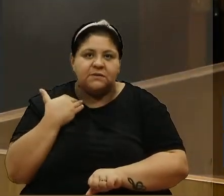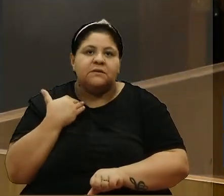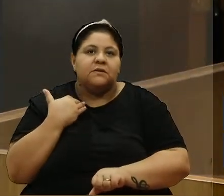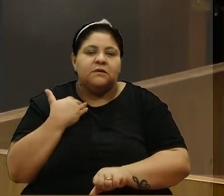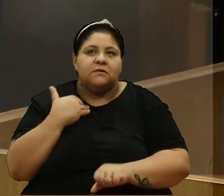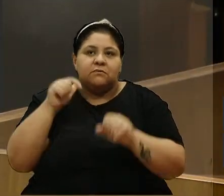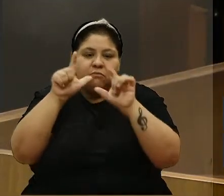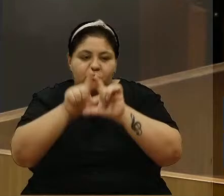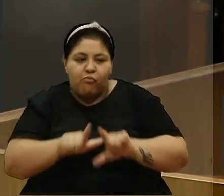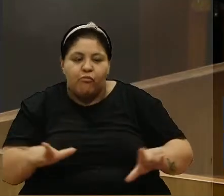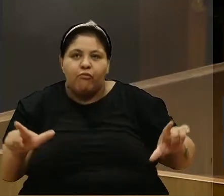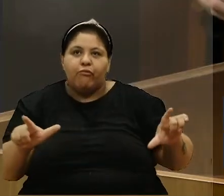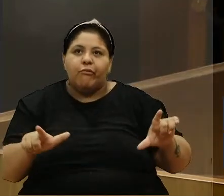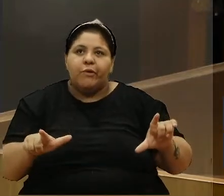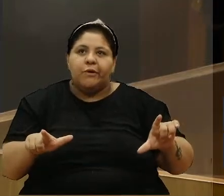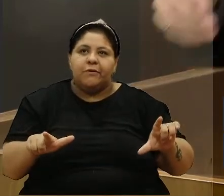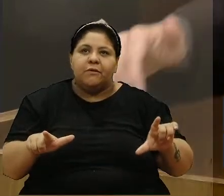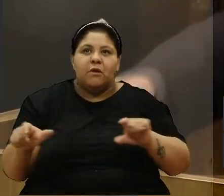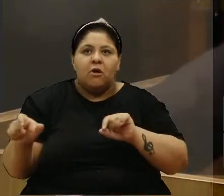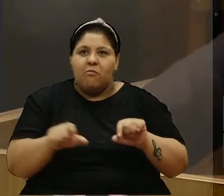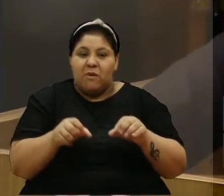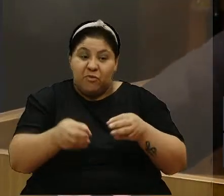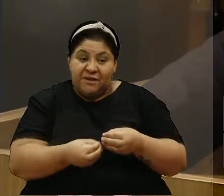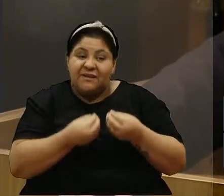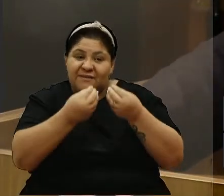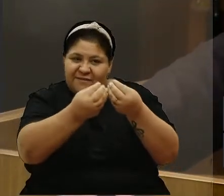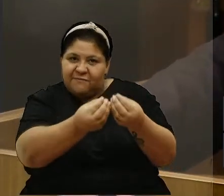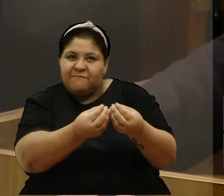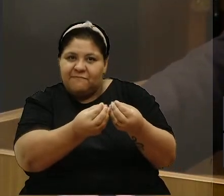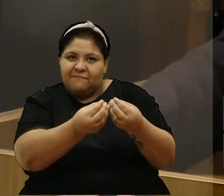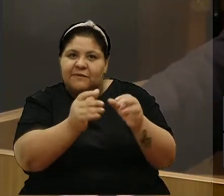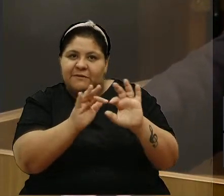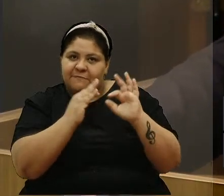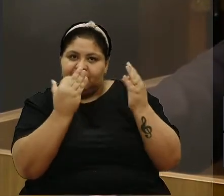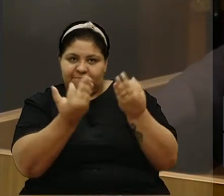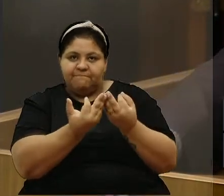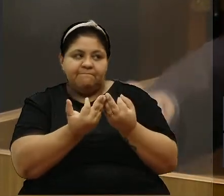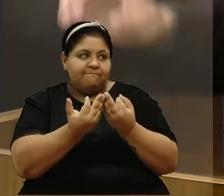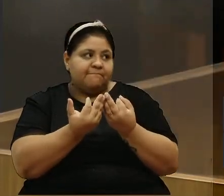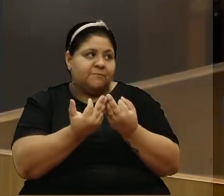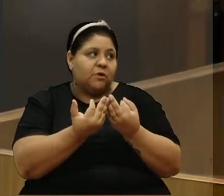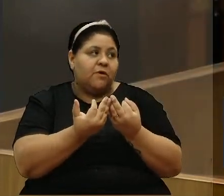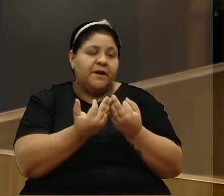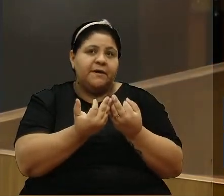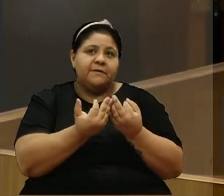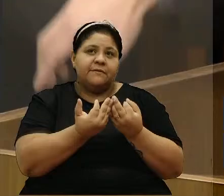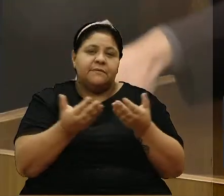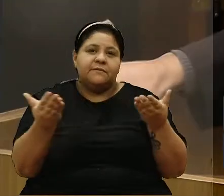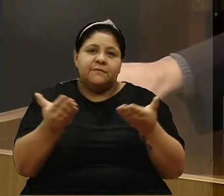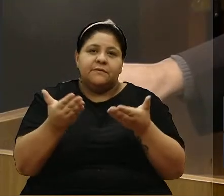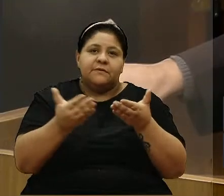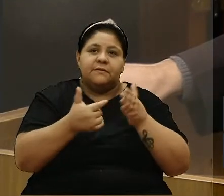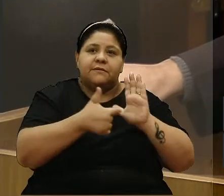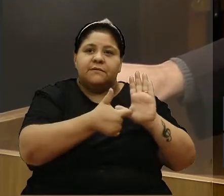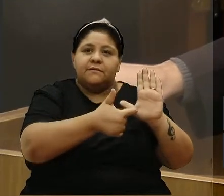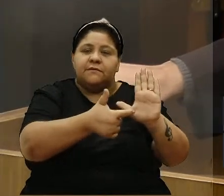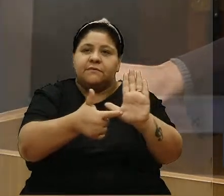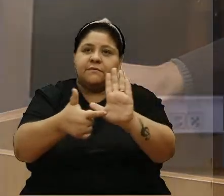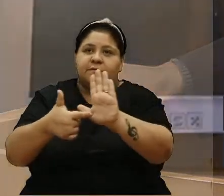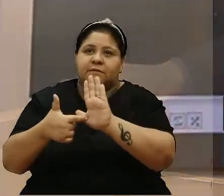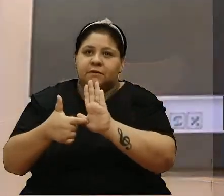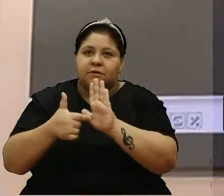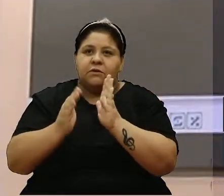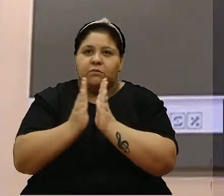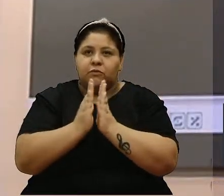higienização, a limpeza desses corpos para poderem entregar para os seus familiares. Vamos exibir agora alguns vídeos, por gentileza.